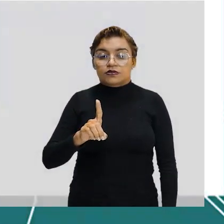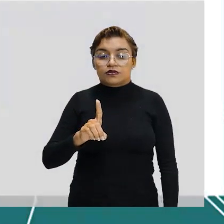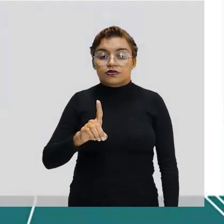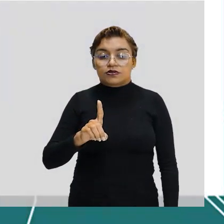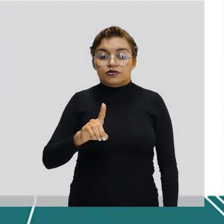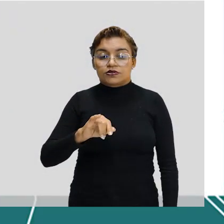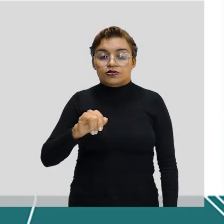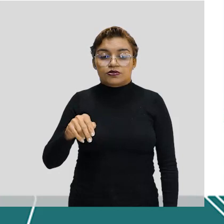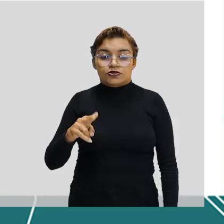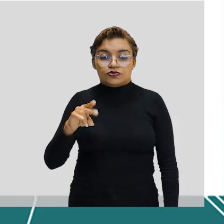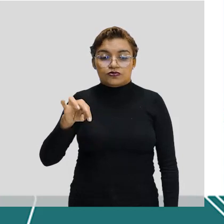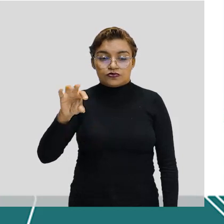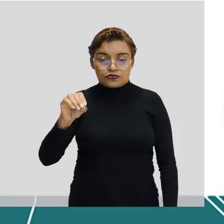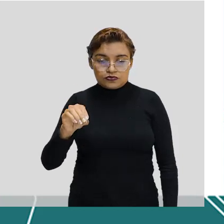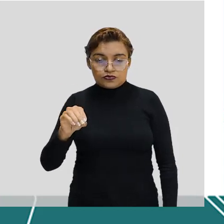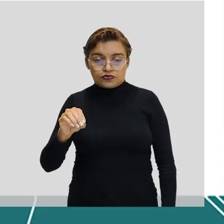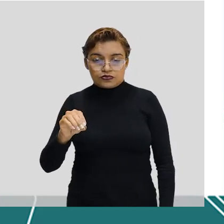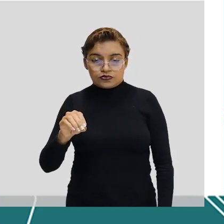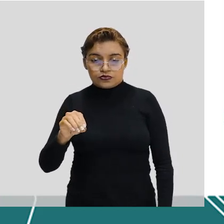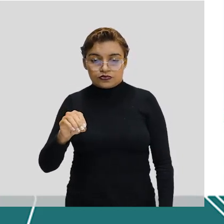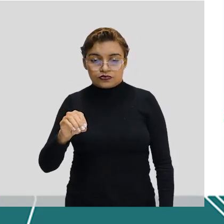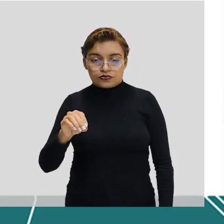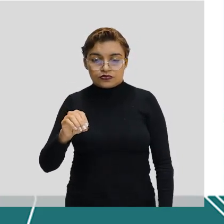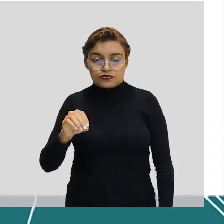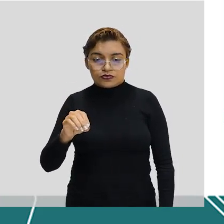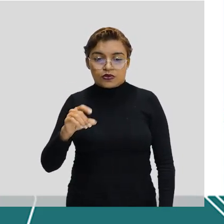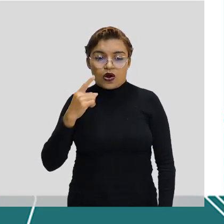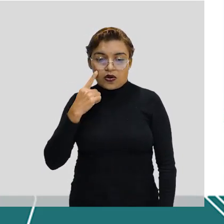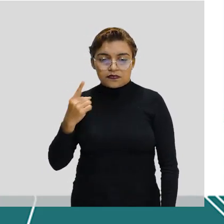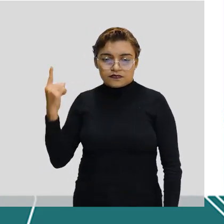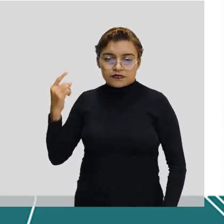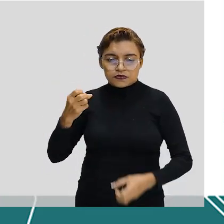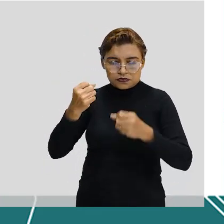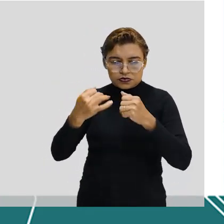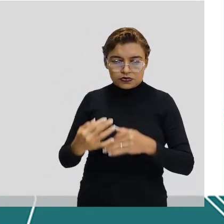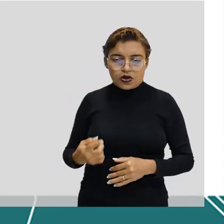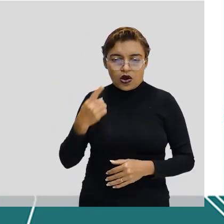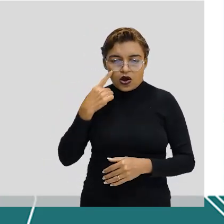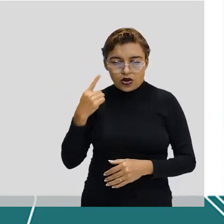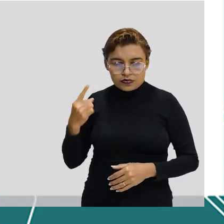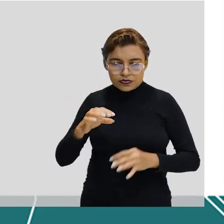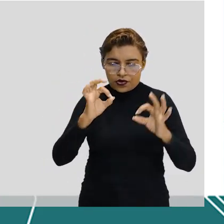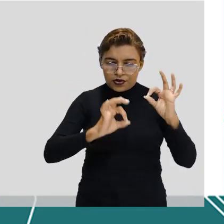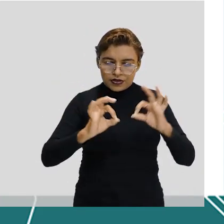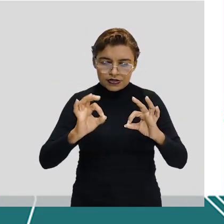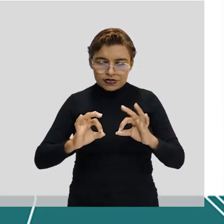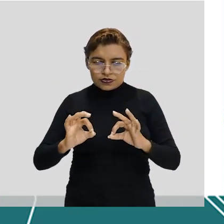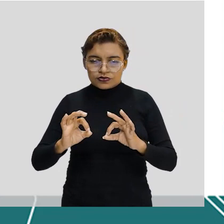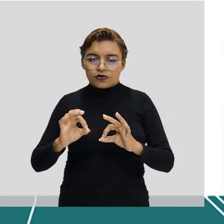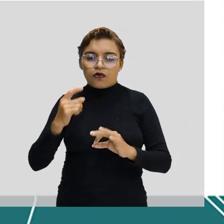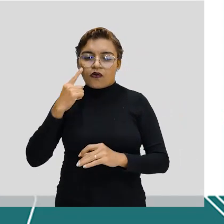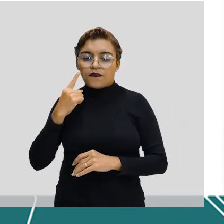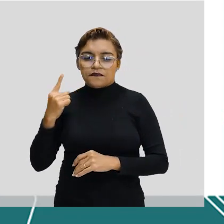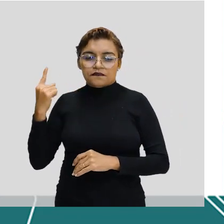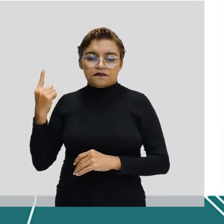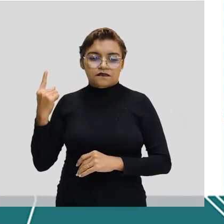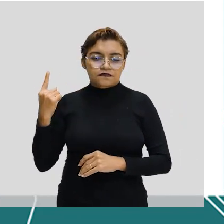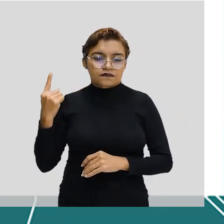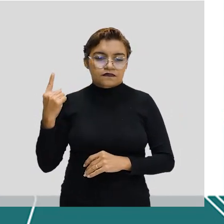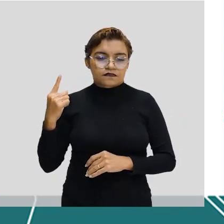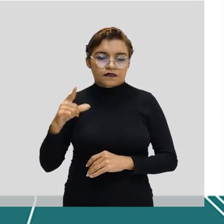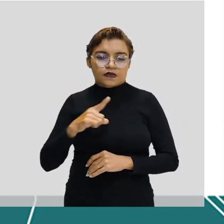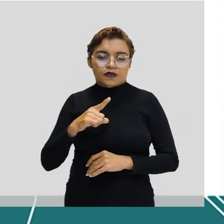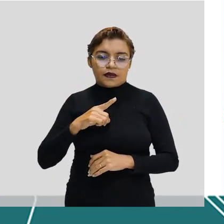aqui, ó. Eu classifiquei aqui, eu analisei sintaticamente a oração, tá bom? Morfologicamente, eu